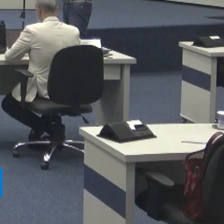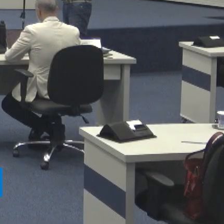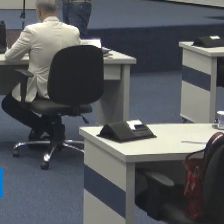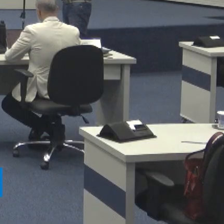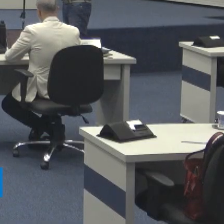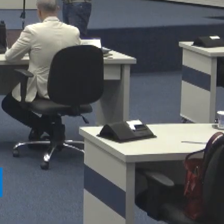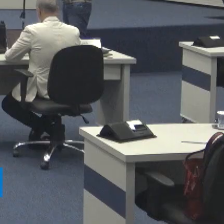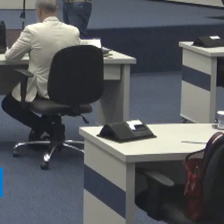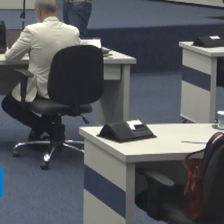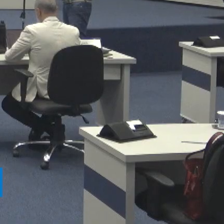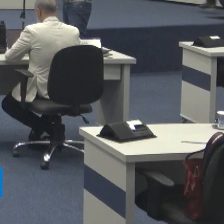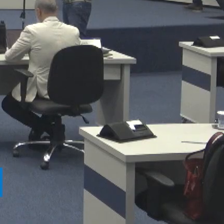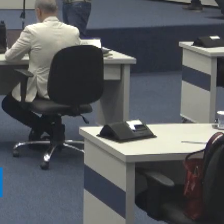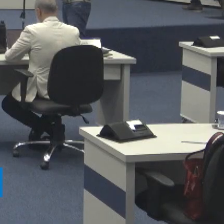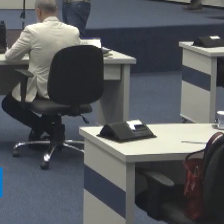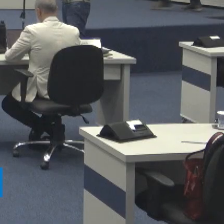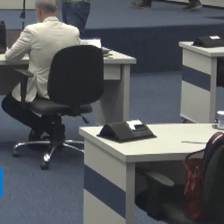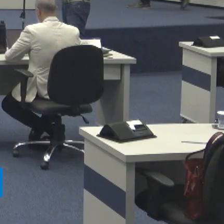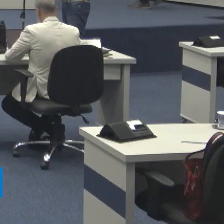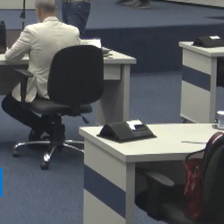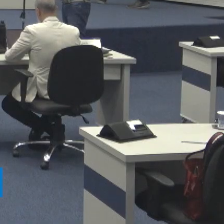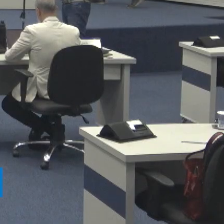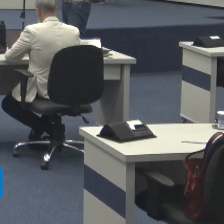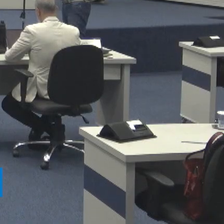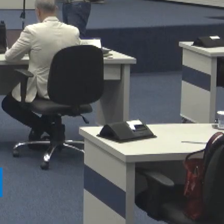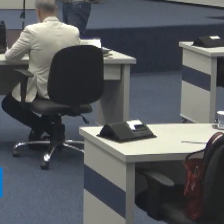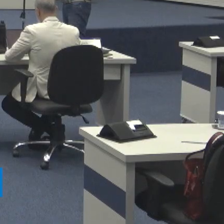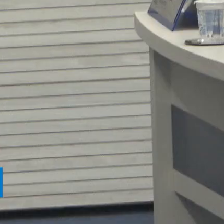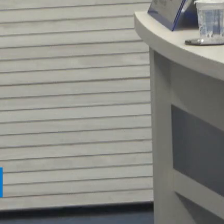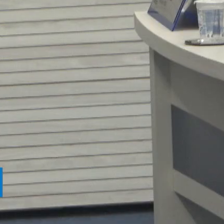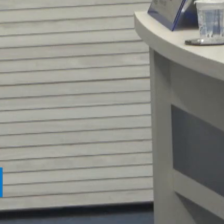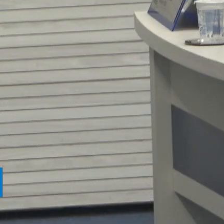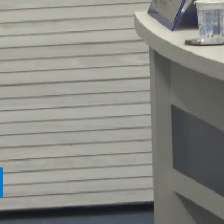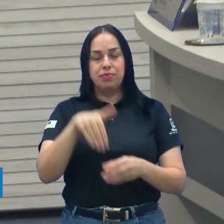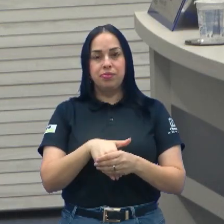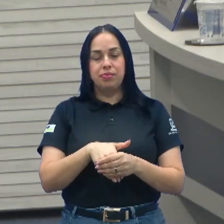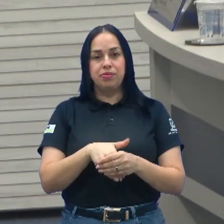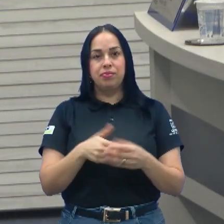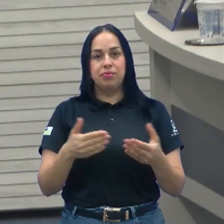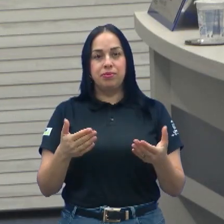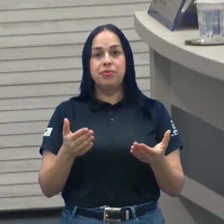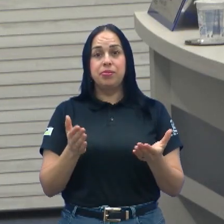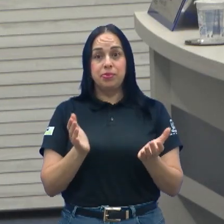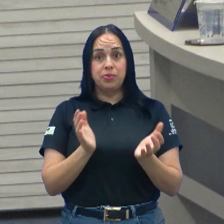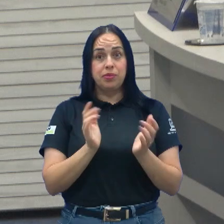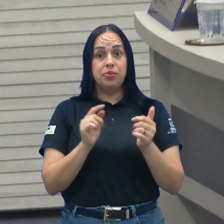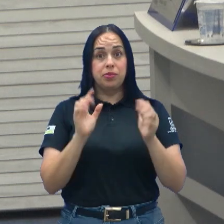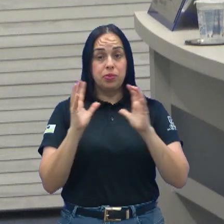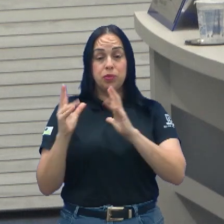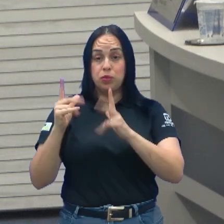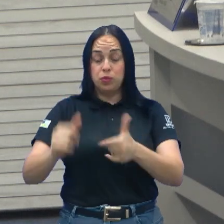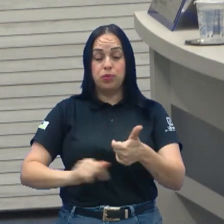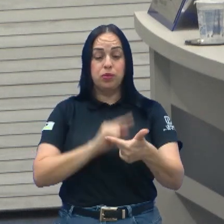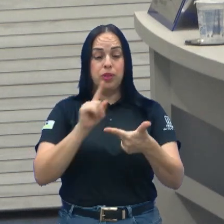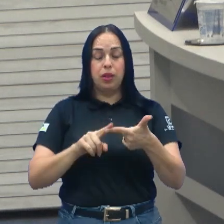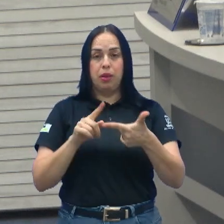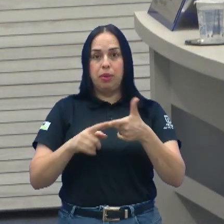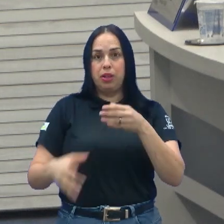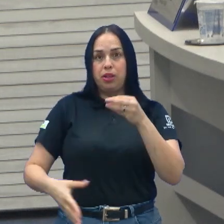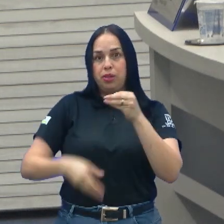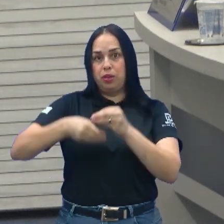Senhor presidente, gostaria de fazer os seguintes pedidos: votação em bloco e inclusão dos seguintes